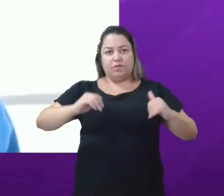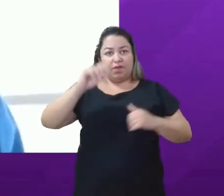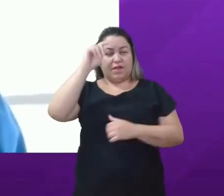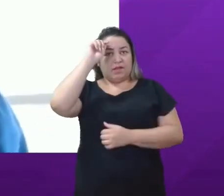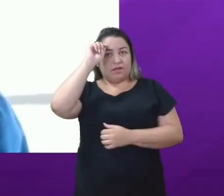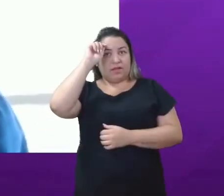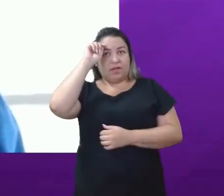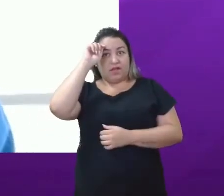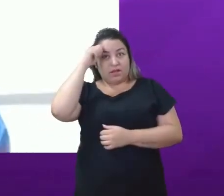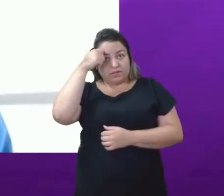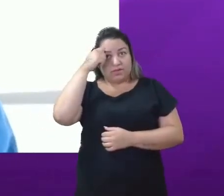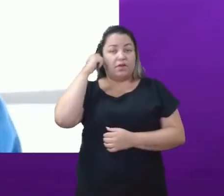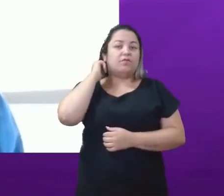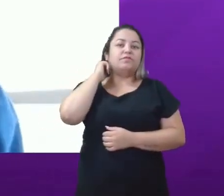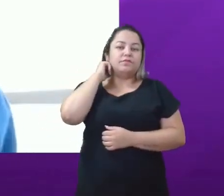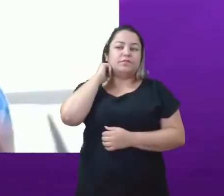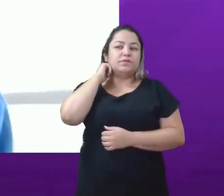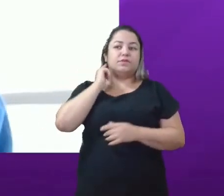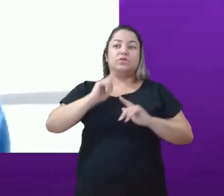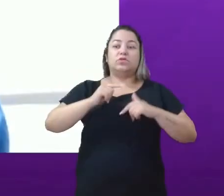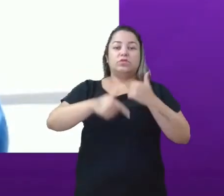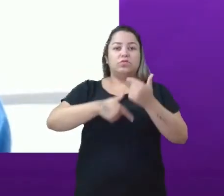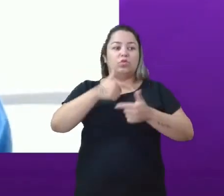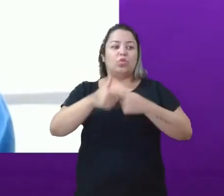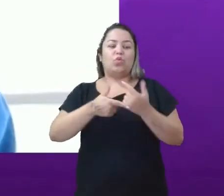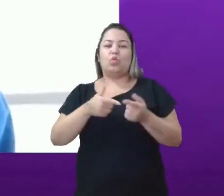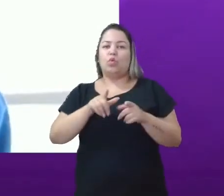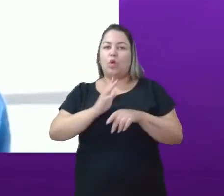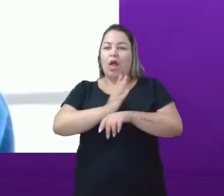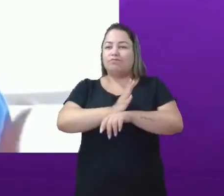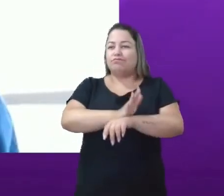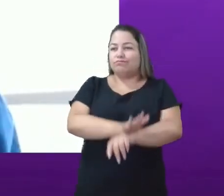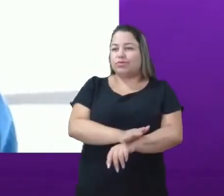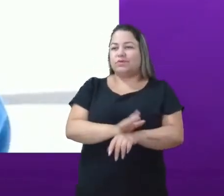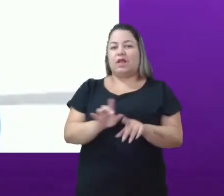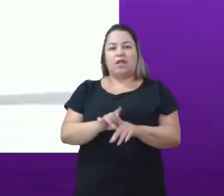racial do trabalho. Porque mesmo quando a gente olha para as mulheres